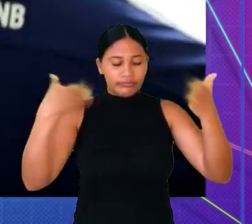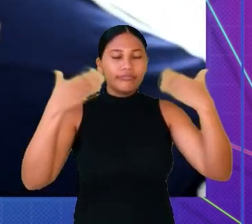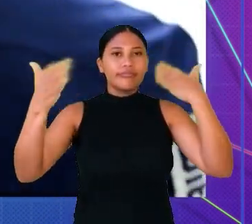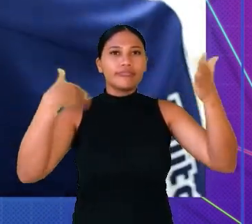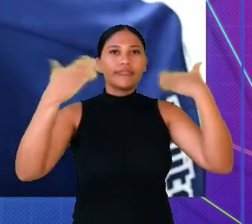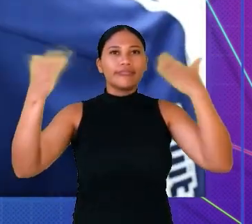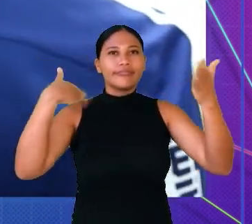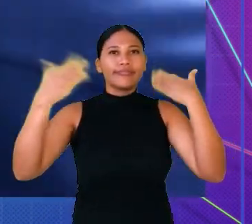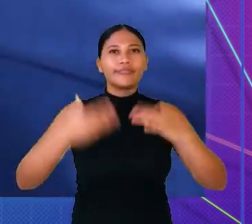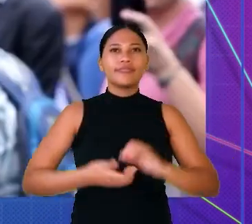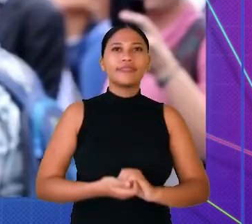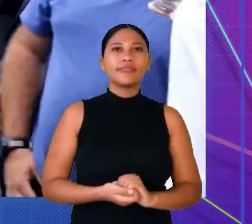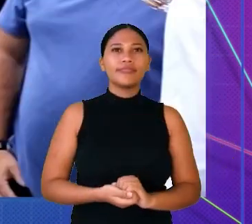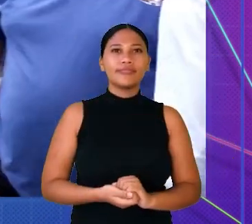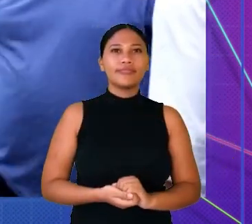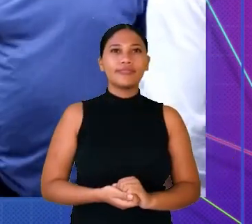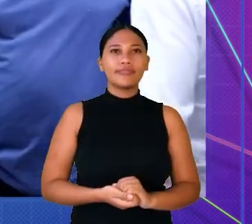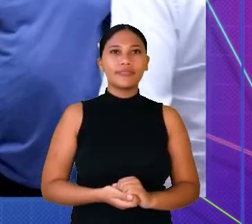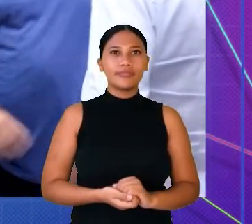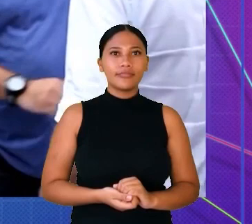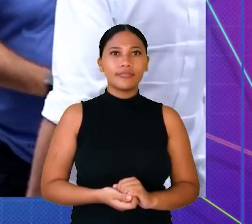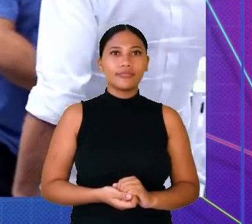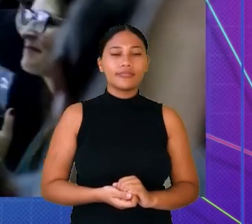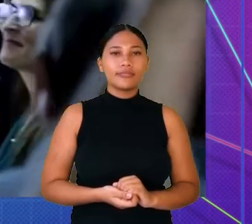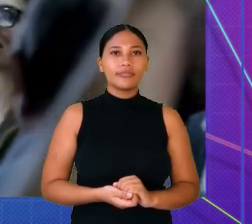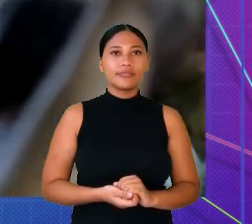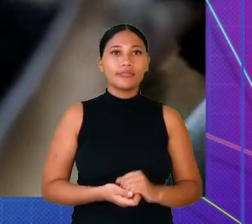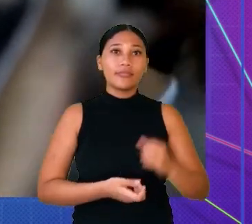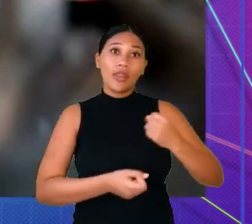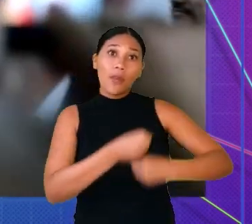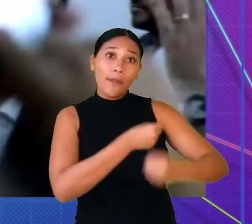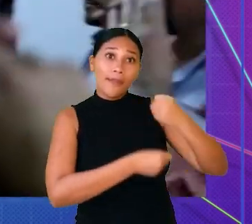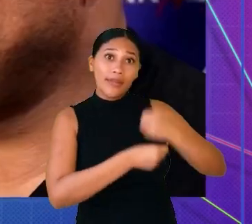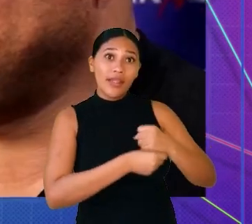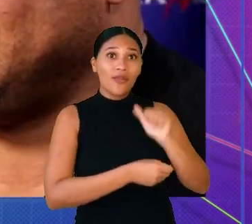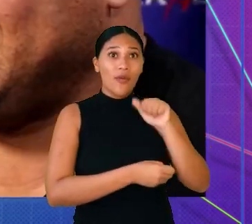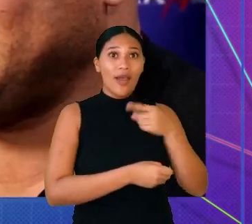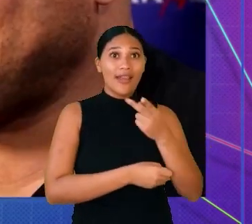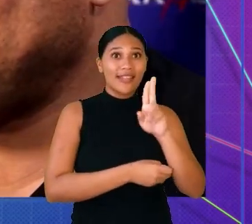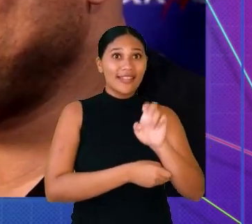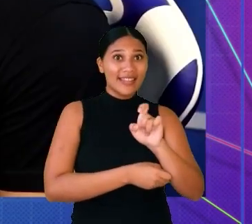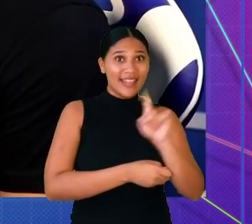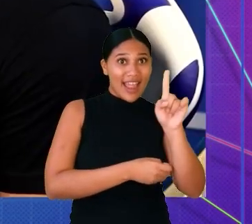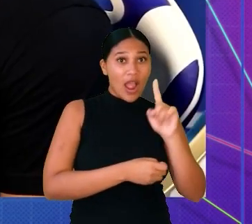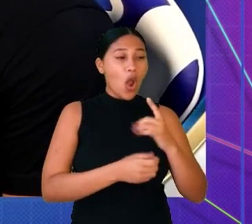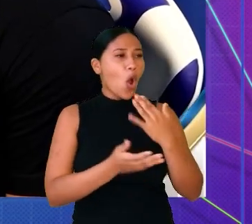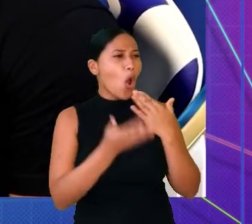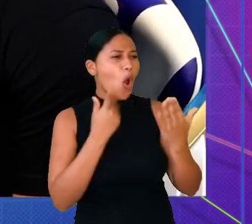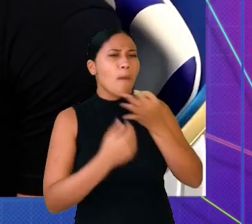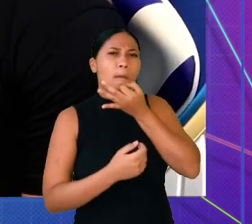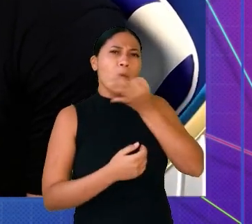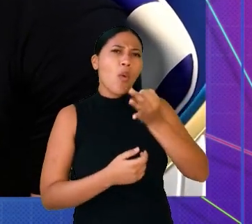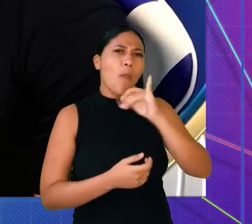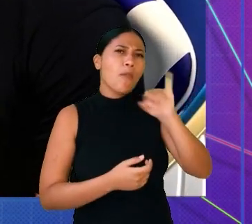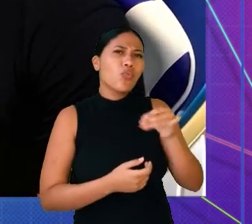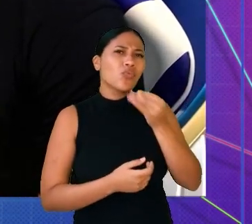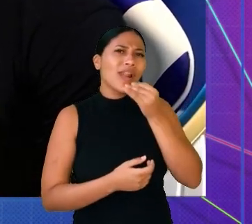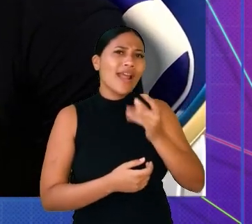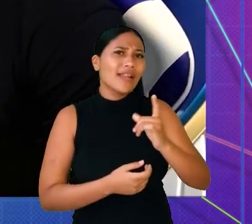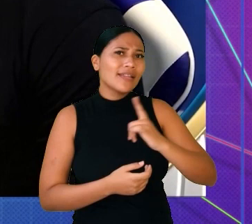curto, acima do peso, fala sobre a CNB. No ano passado, o André Acari me comentou que tinha